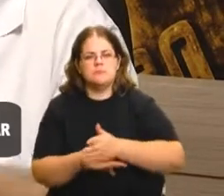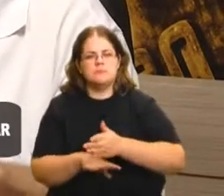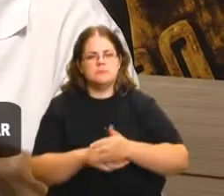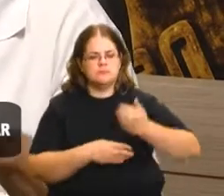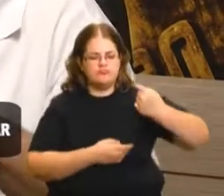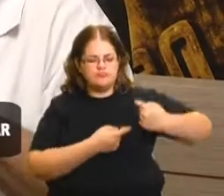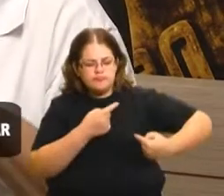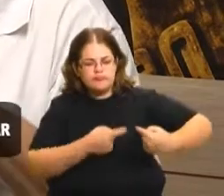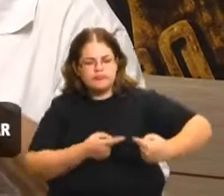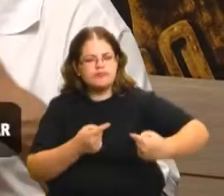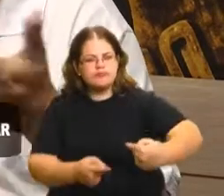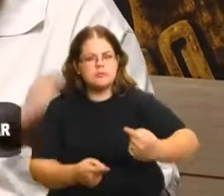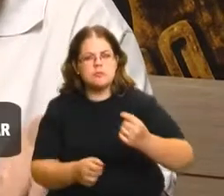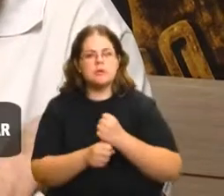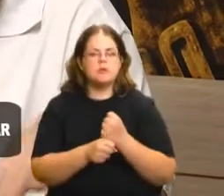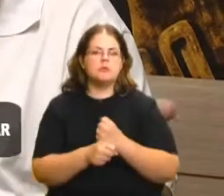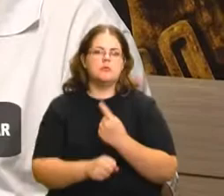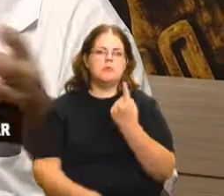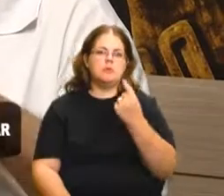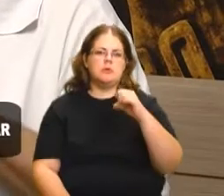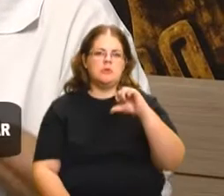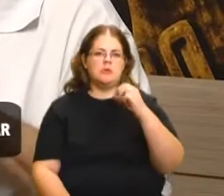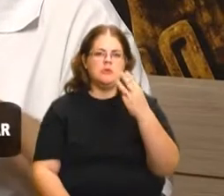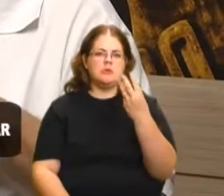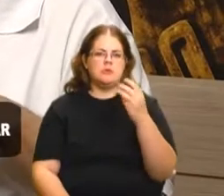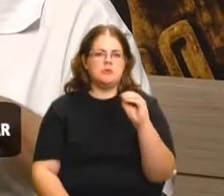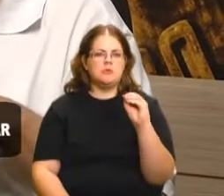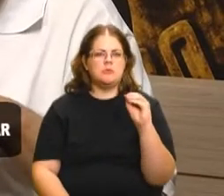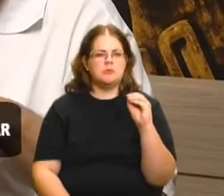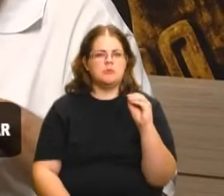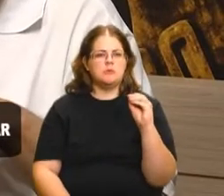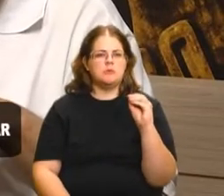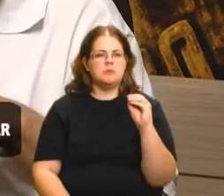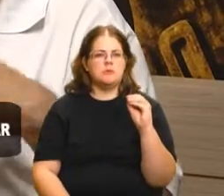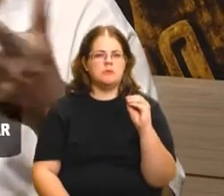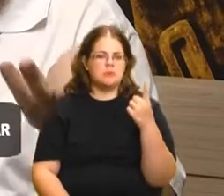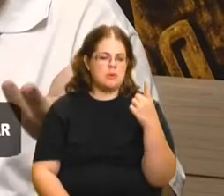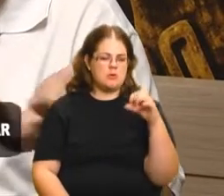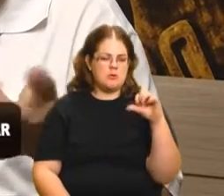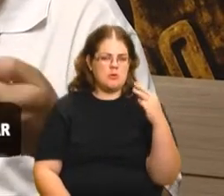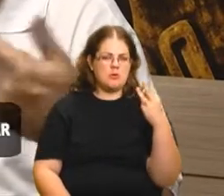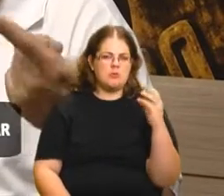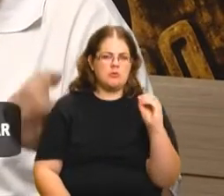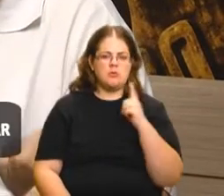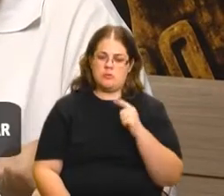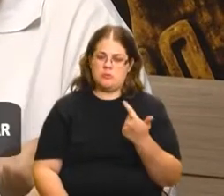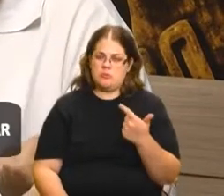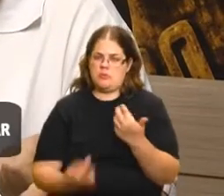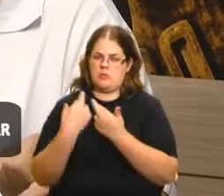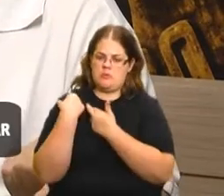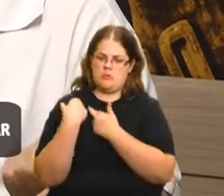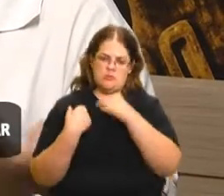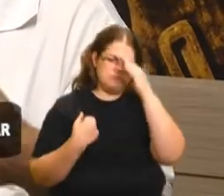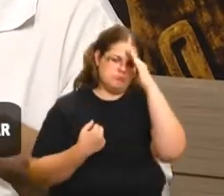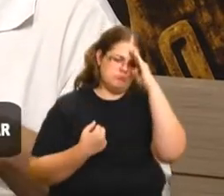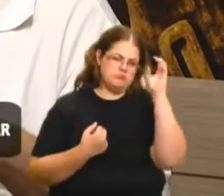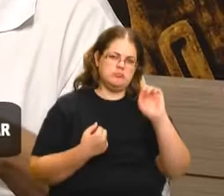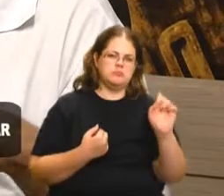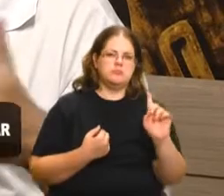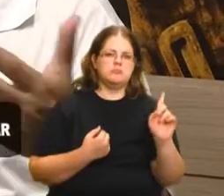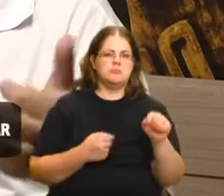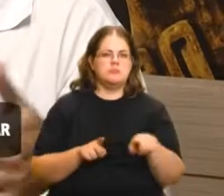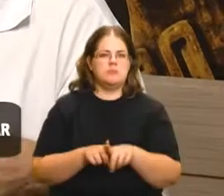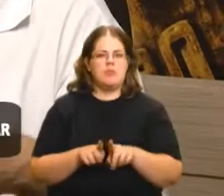dos conflitos políticos, né, em 1930, mas não, 1930 não é uma revolução conduzida pelo Exército,